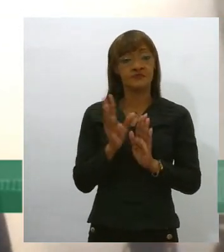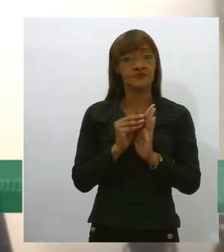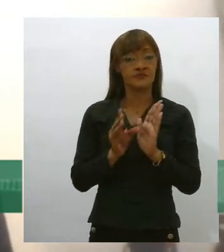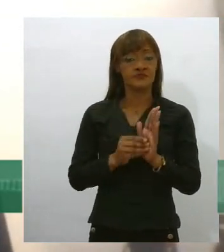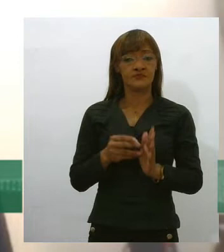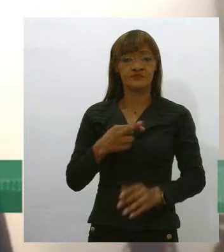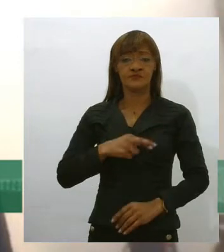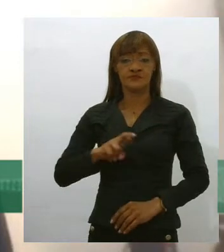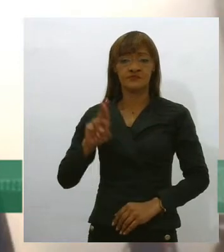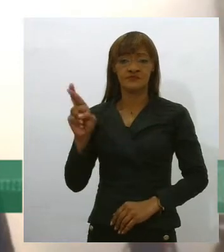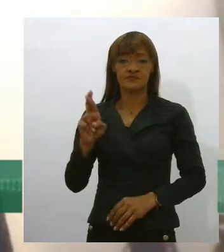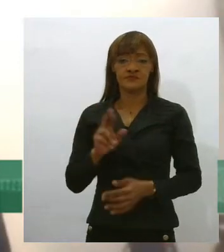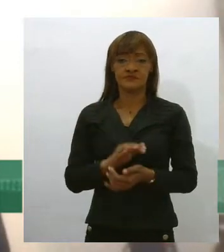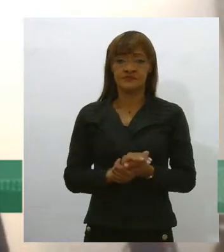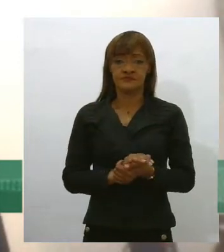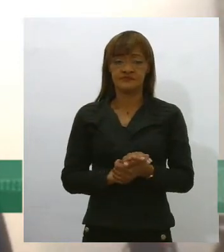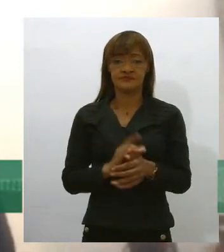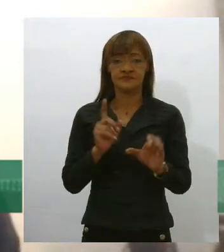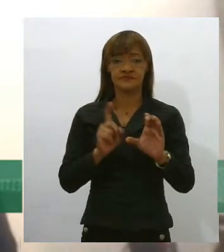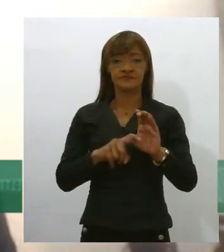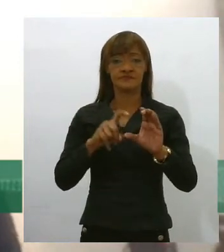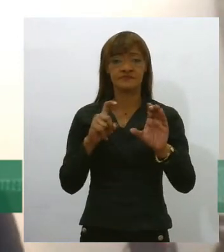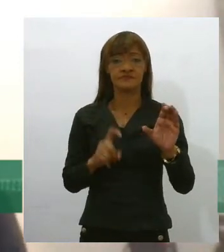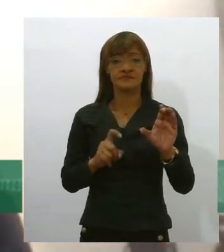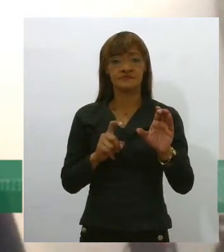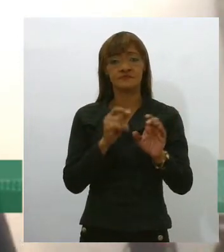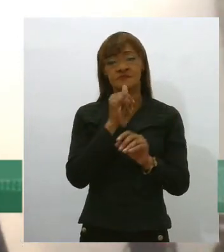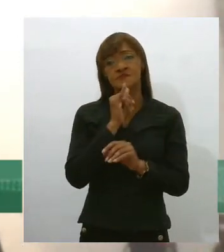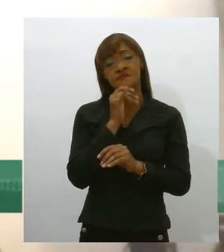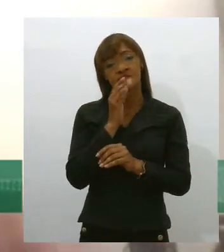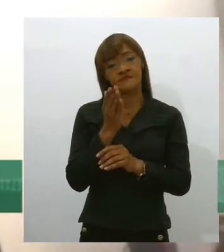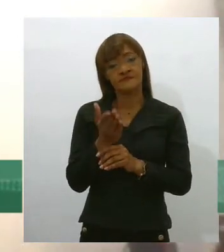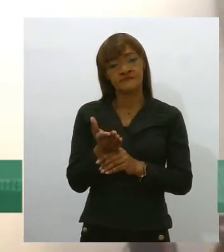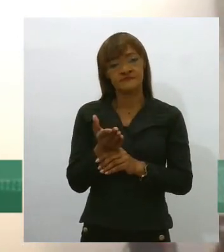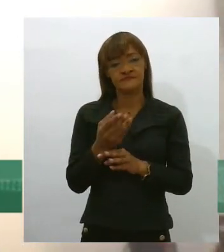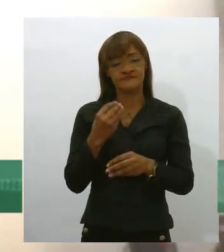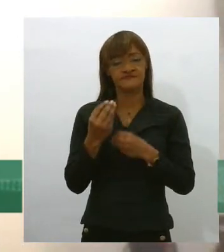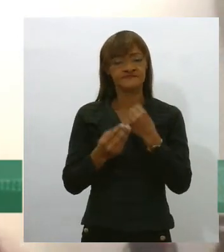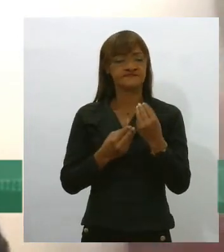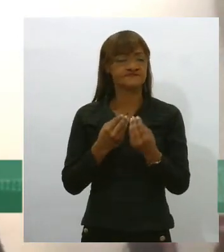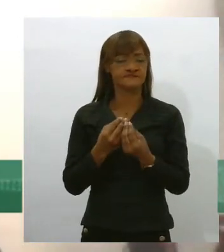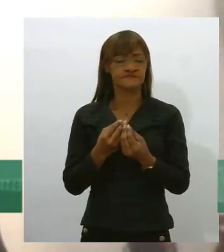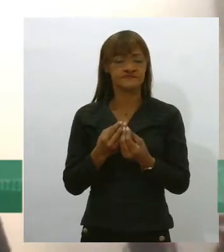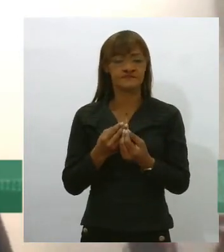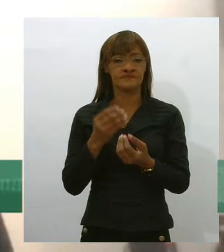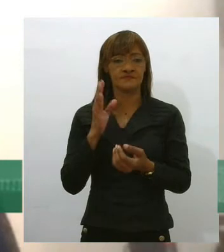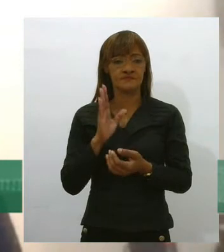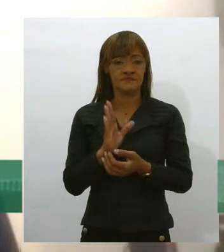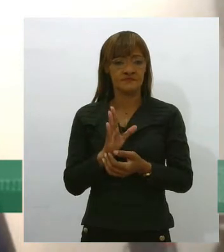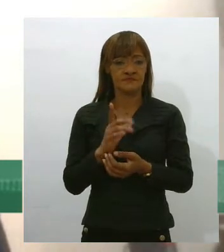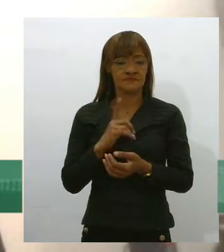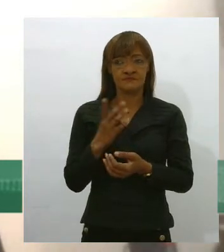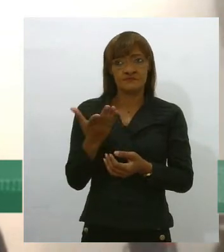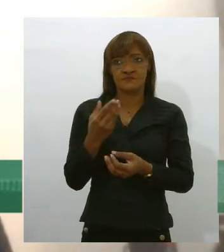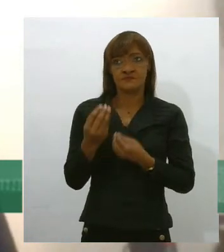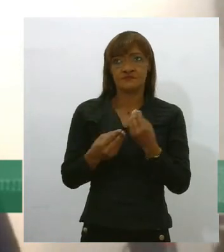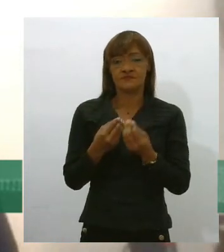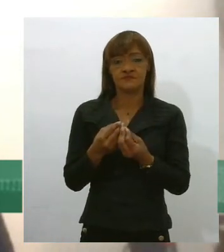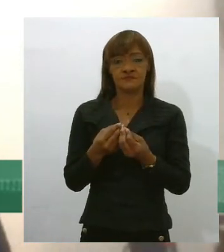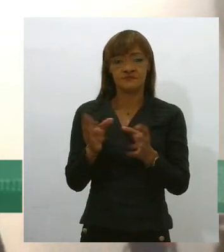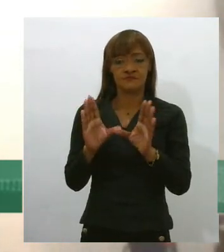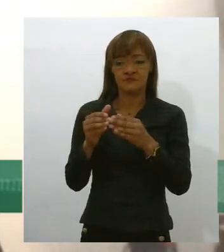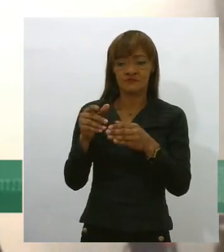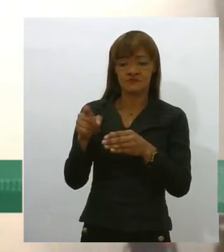falando aqui no a produção independente por exemplo de uma série de TV produzida com fundo setorial do audiovisual